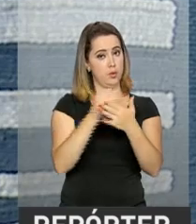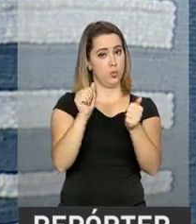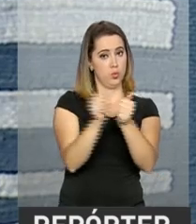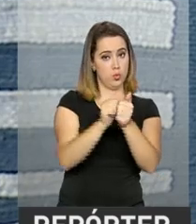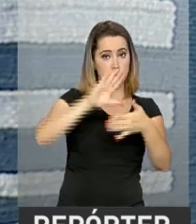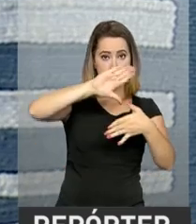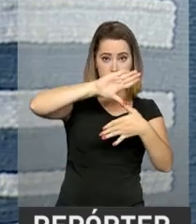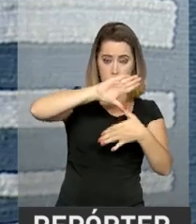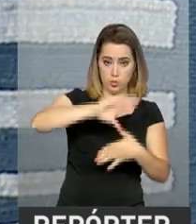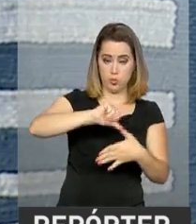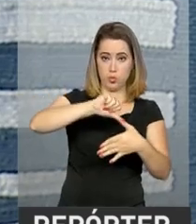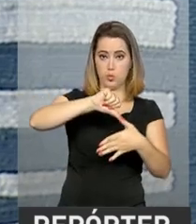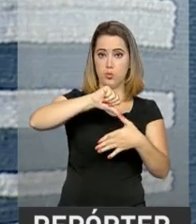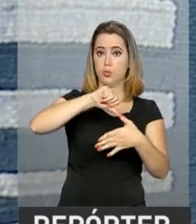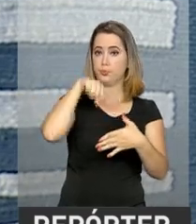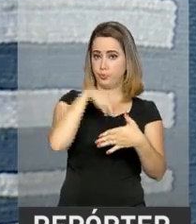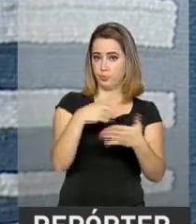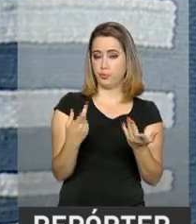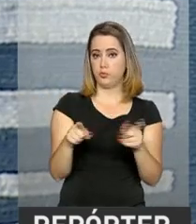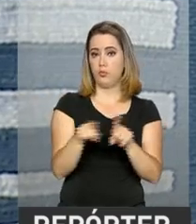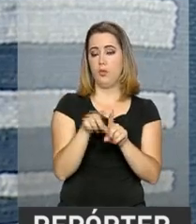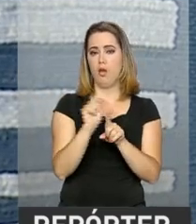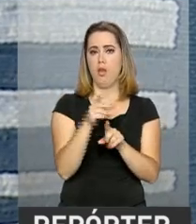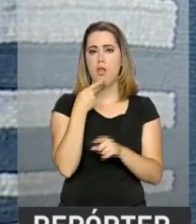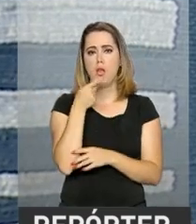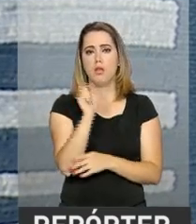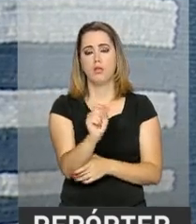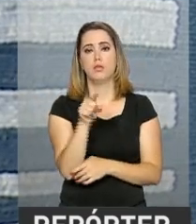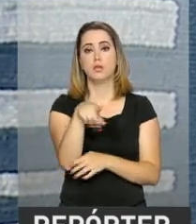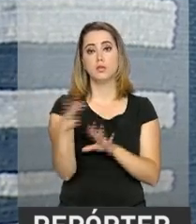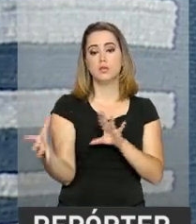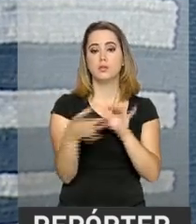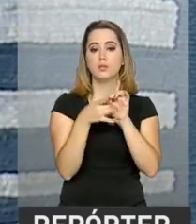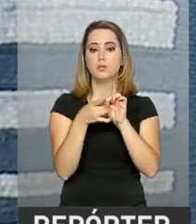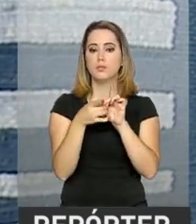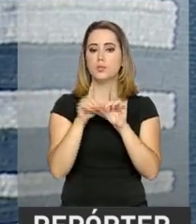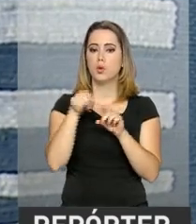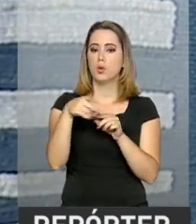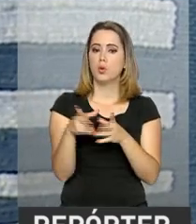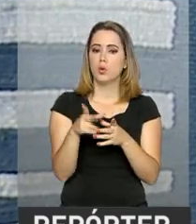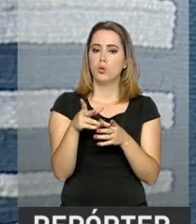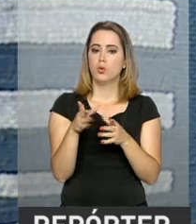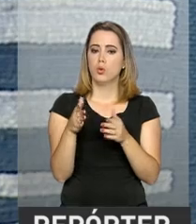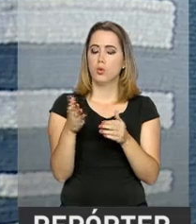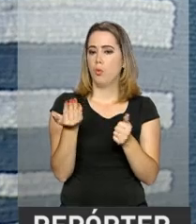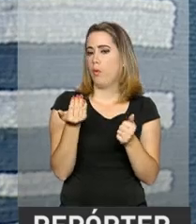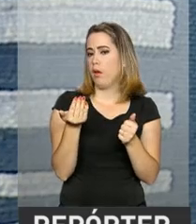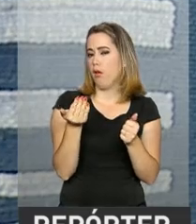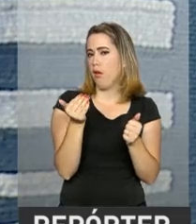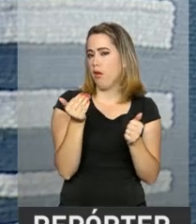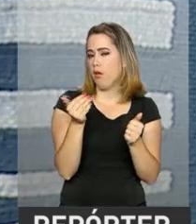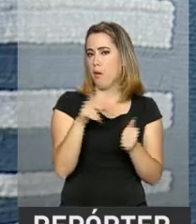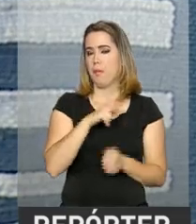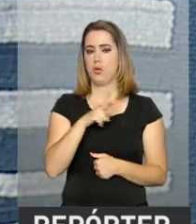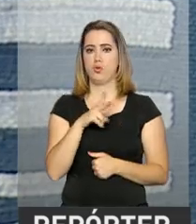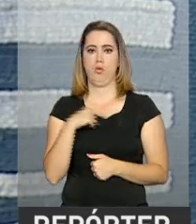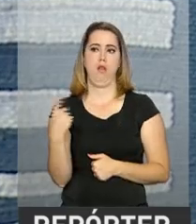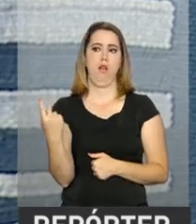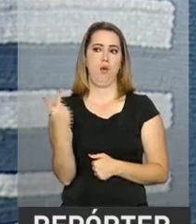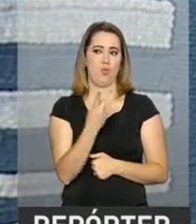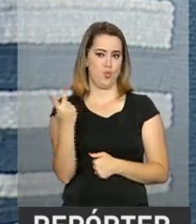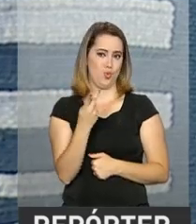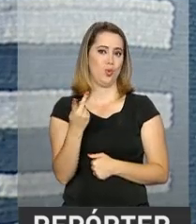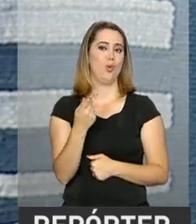nós eu constato que essa coesão não é restrita aos nossos governos que